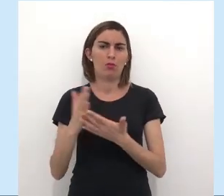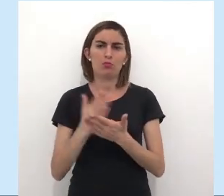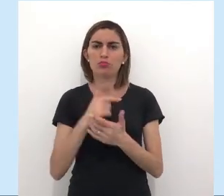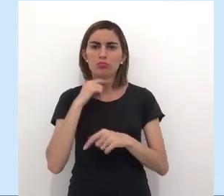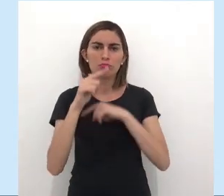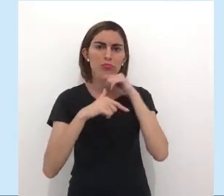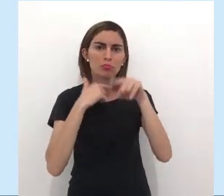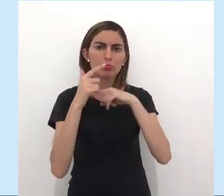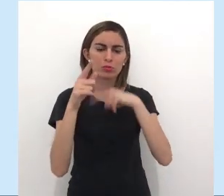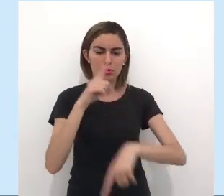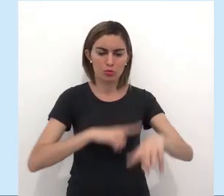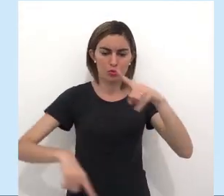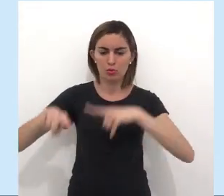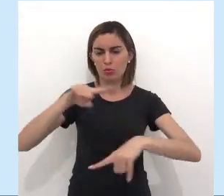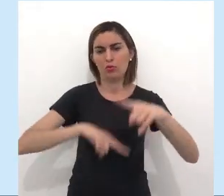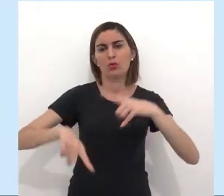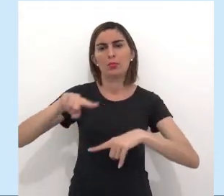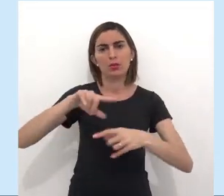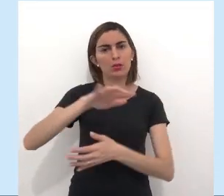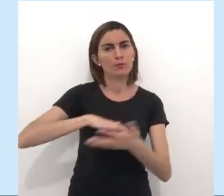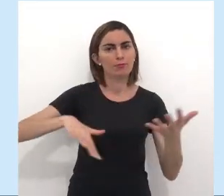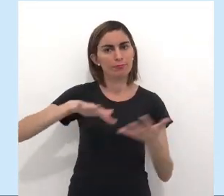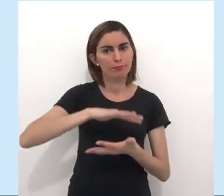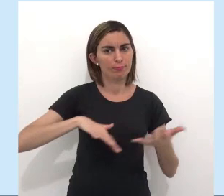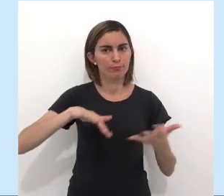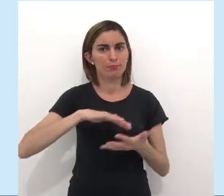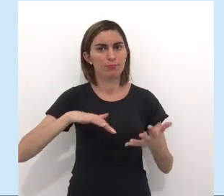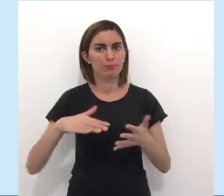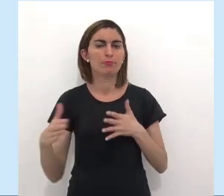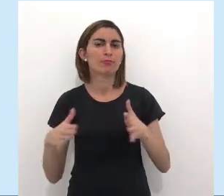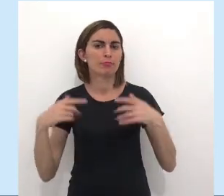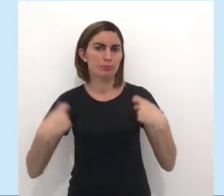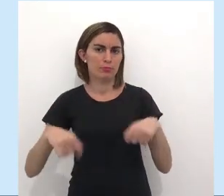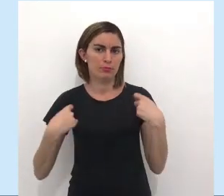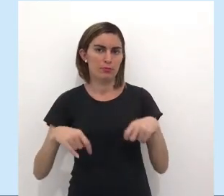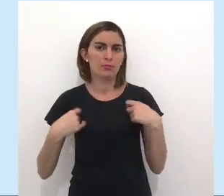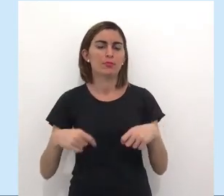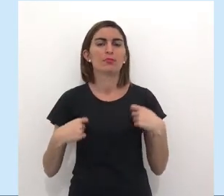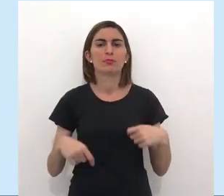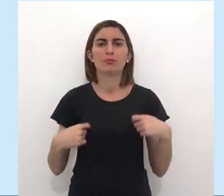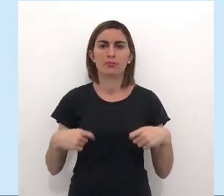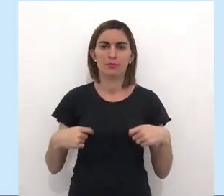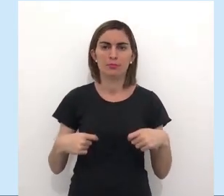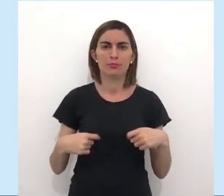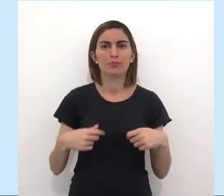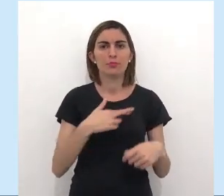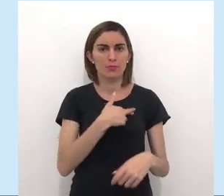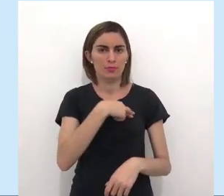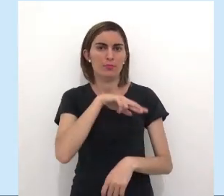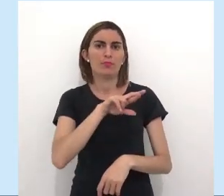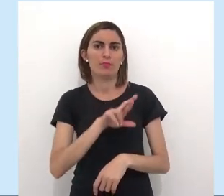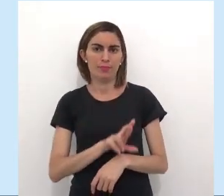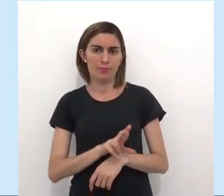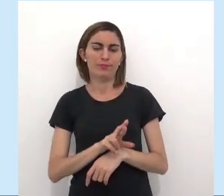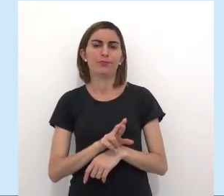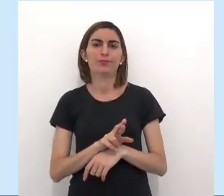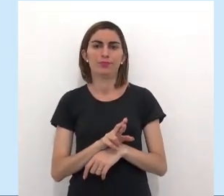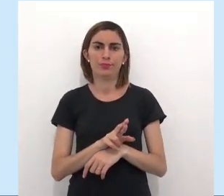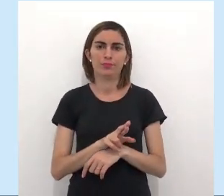não conseguiram dominar os revoltosos, as guerrilhas. Então, foi necessária a intervenção